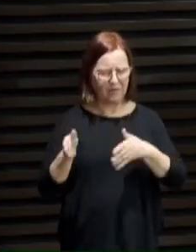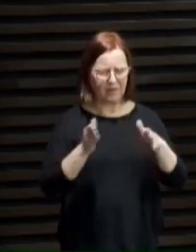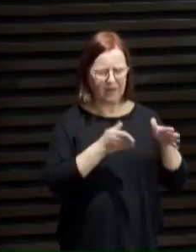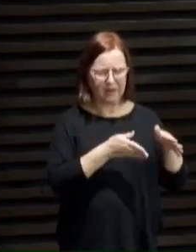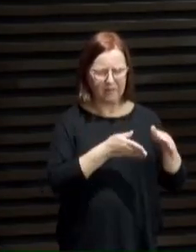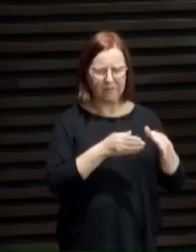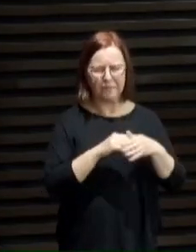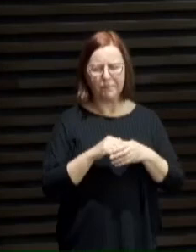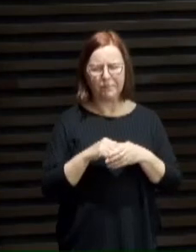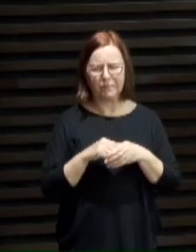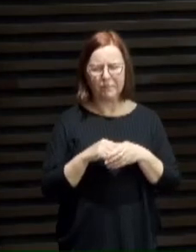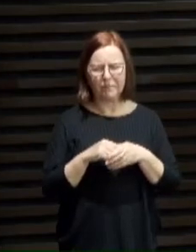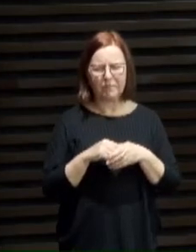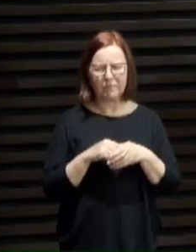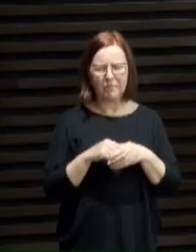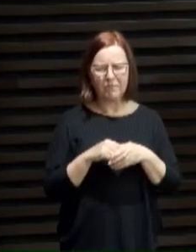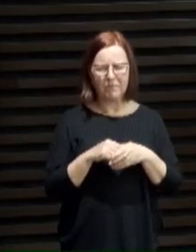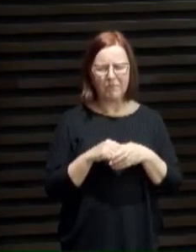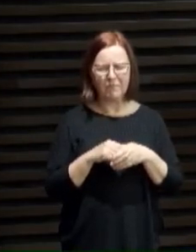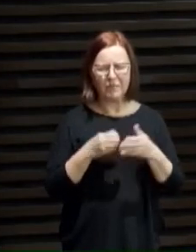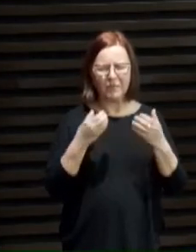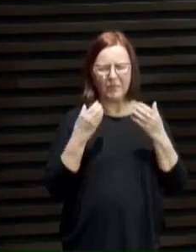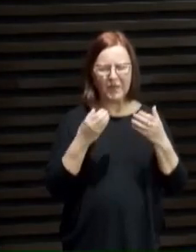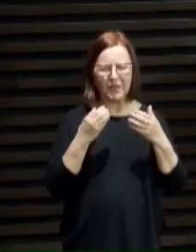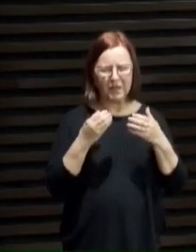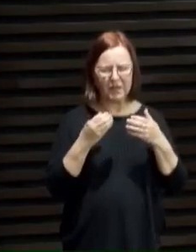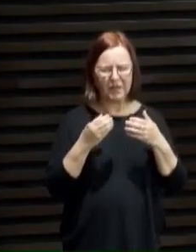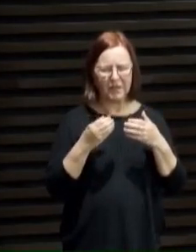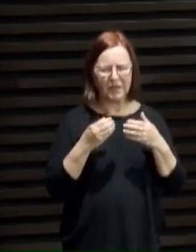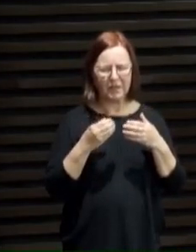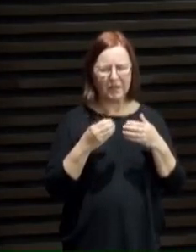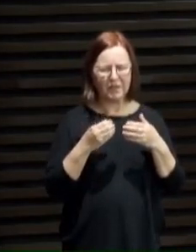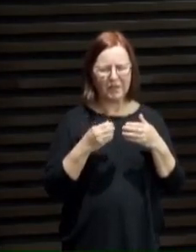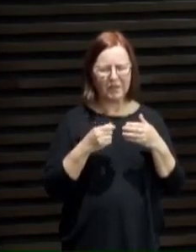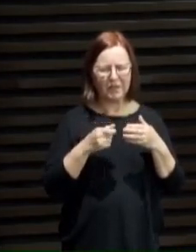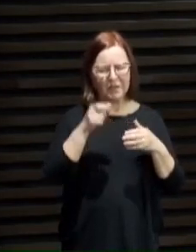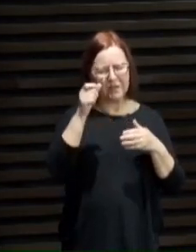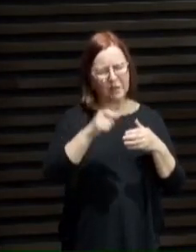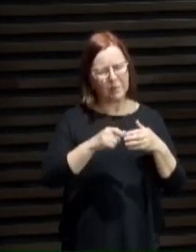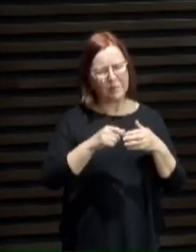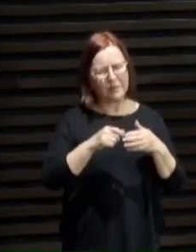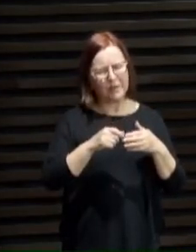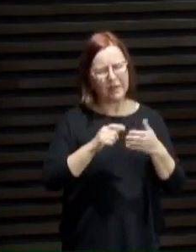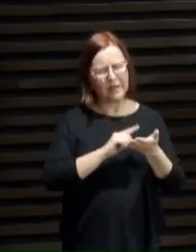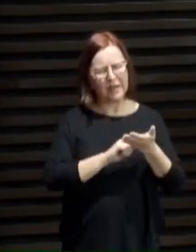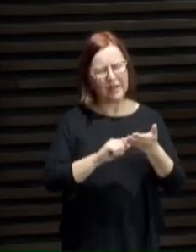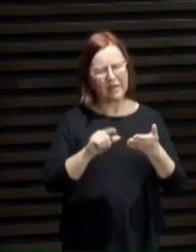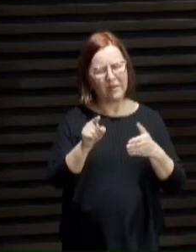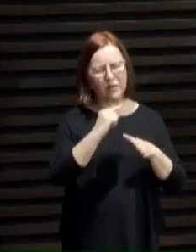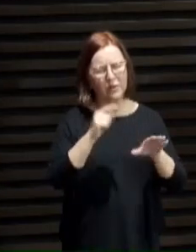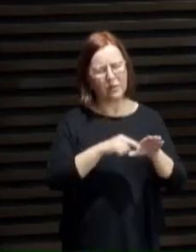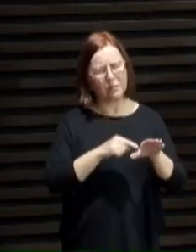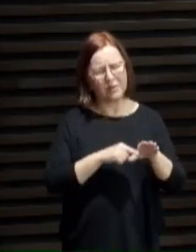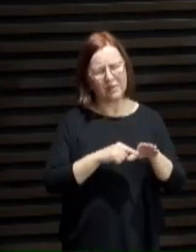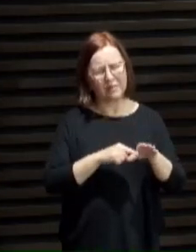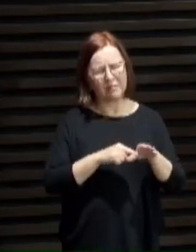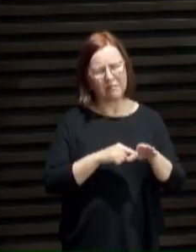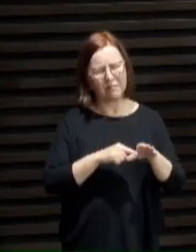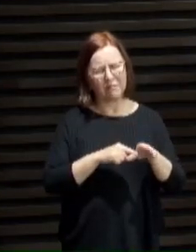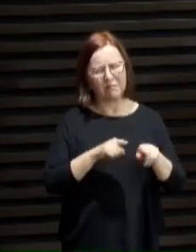A gente quer tanto que alguém lave os nossos pés, mas ninguém aparece no fim para lavar os nossos